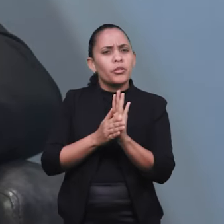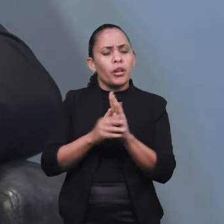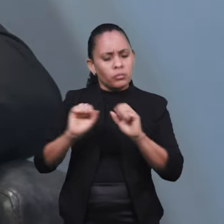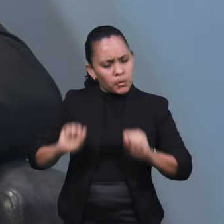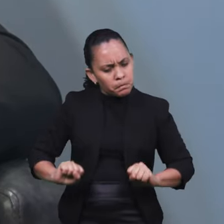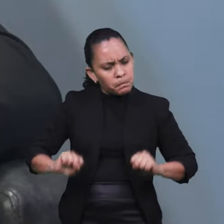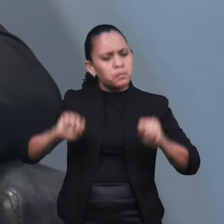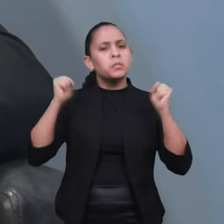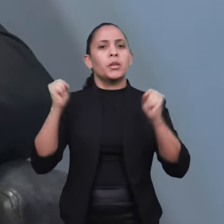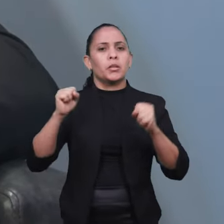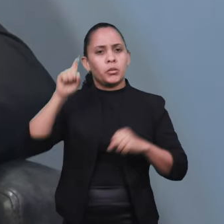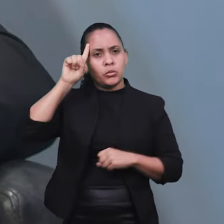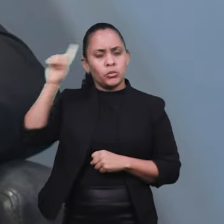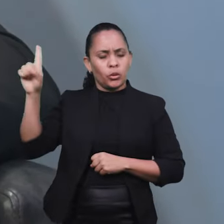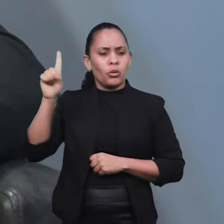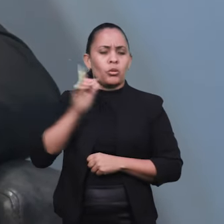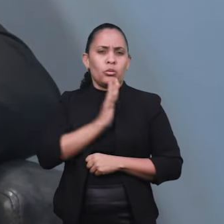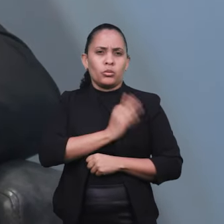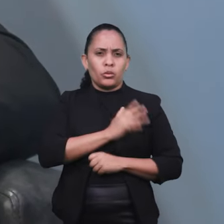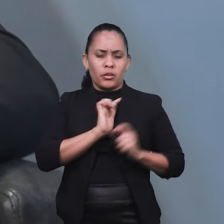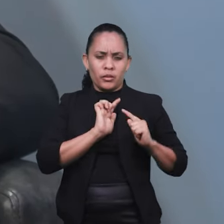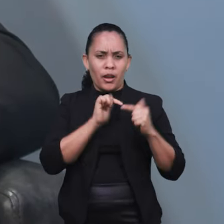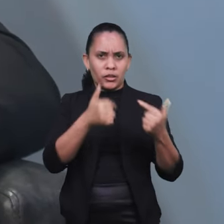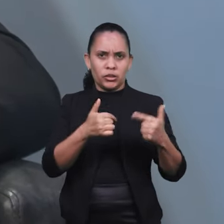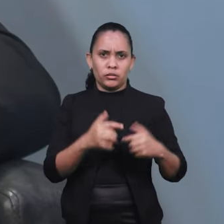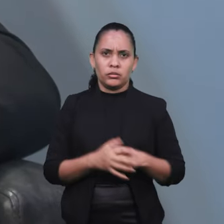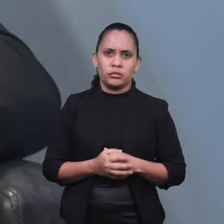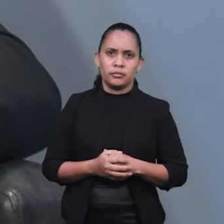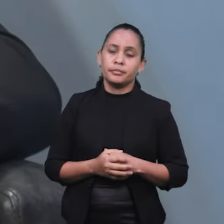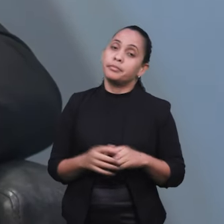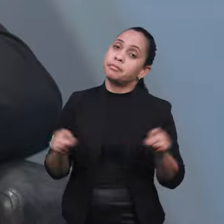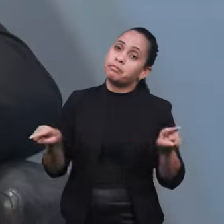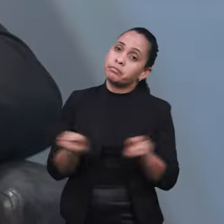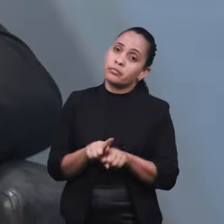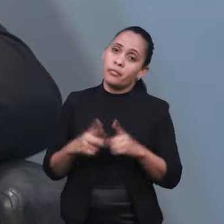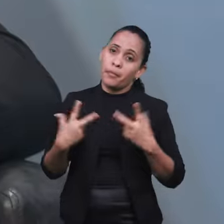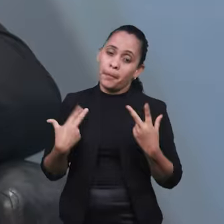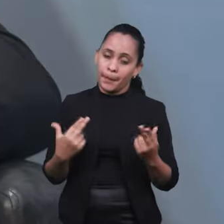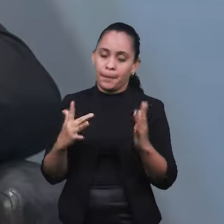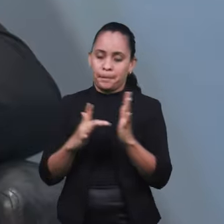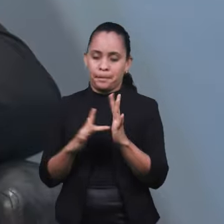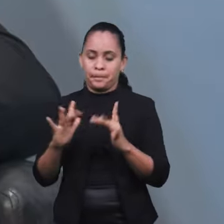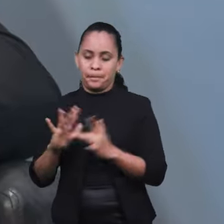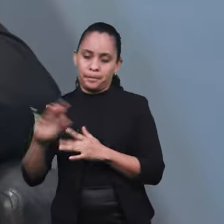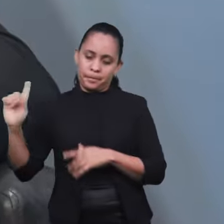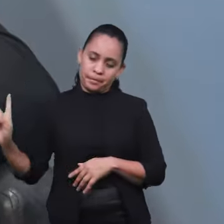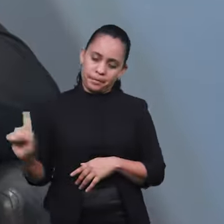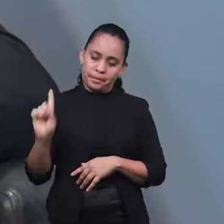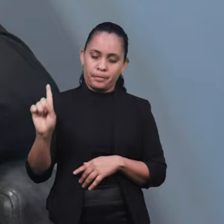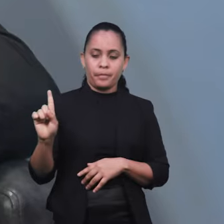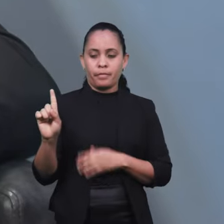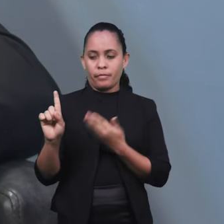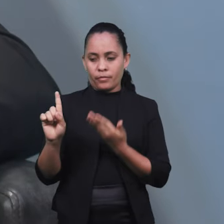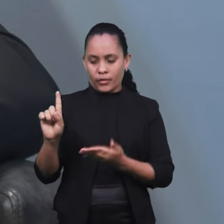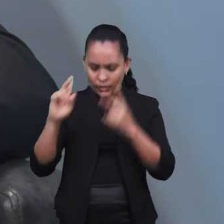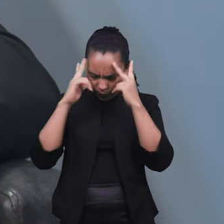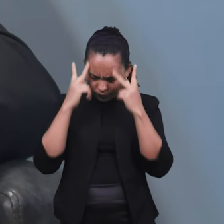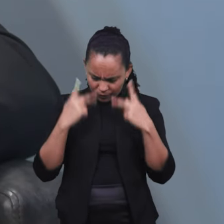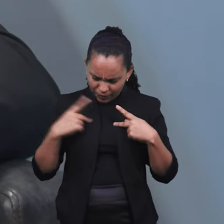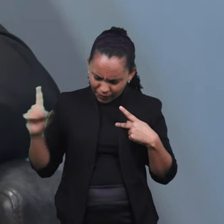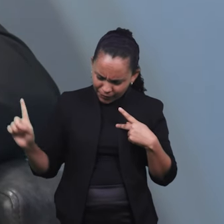que Deus havia colocado em seu coração. Ele que escolheu. Assim também como Jesus. Jesus foi